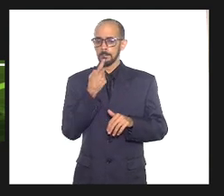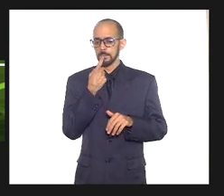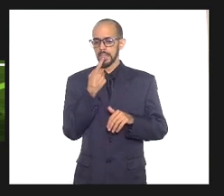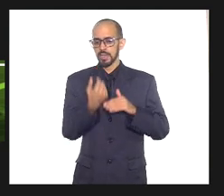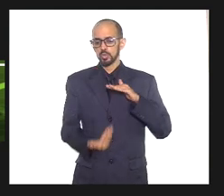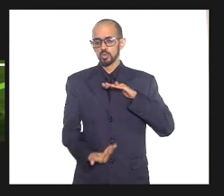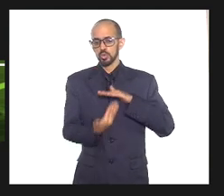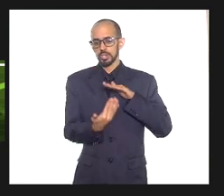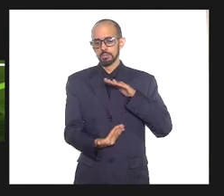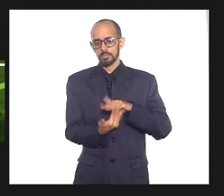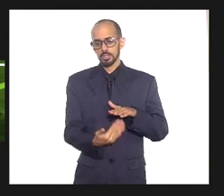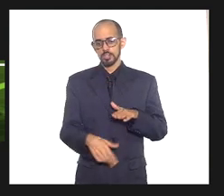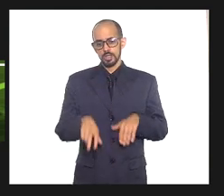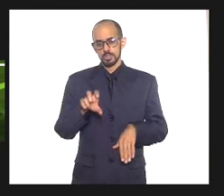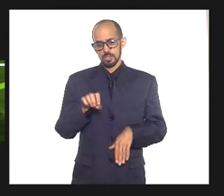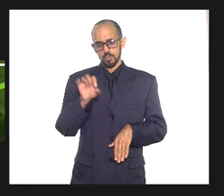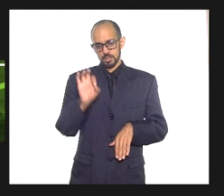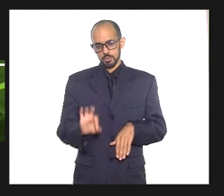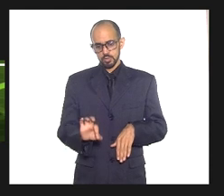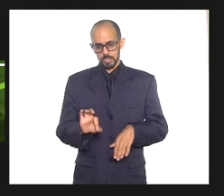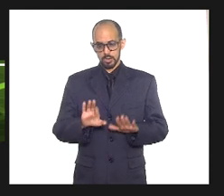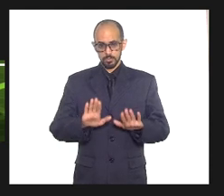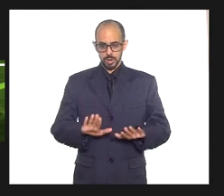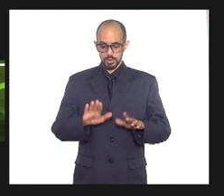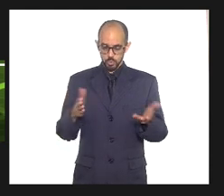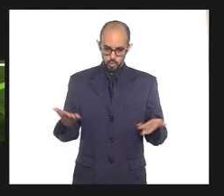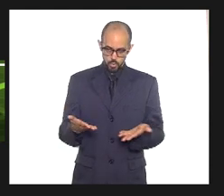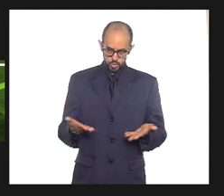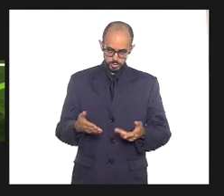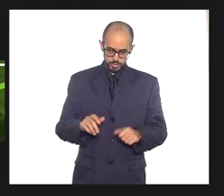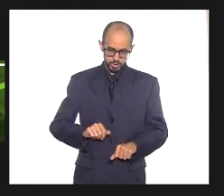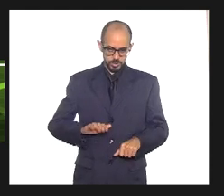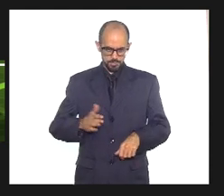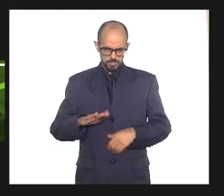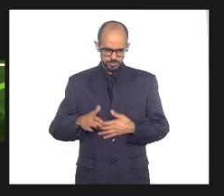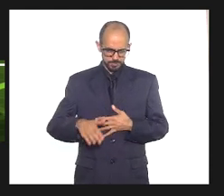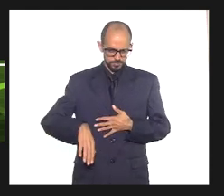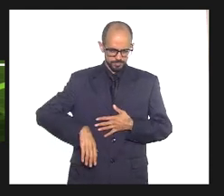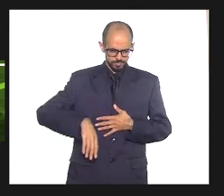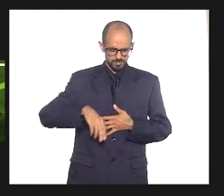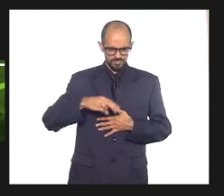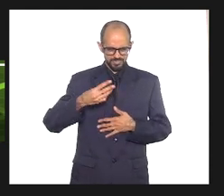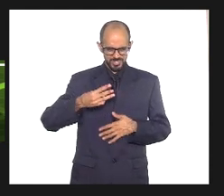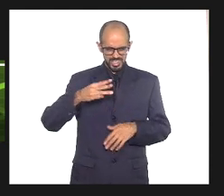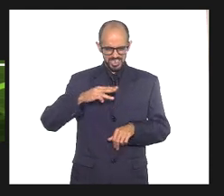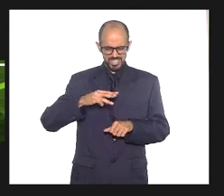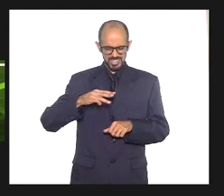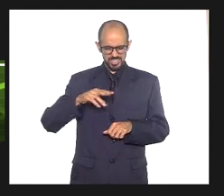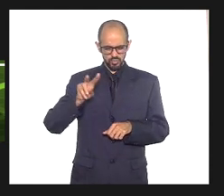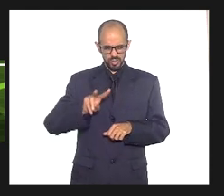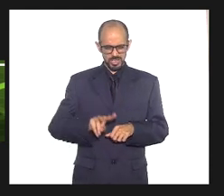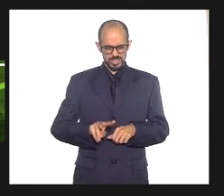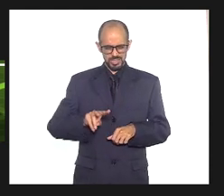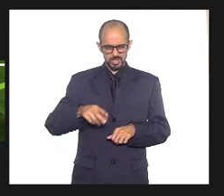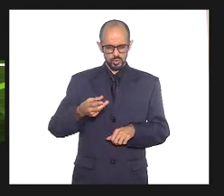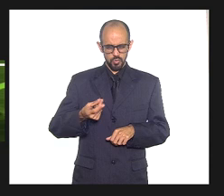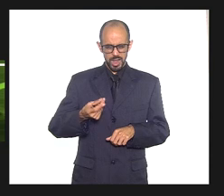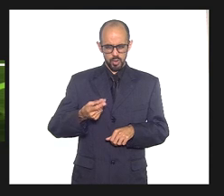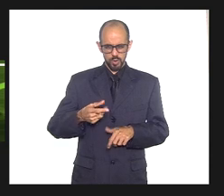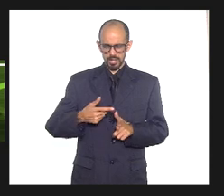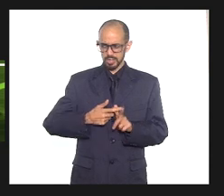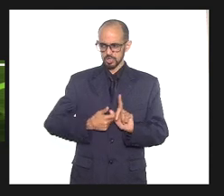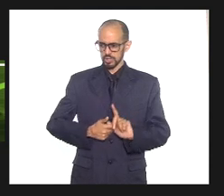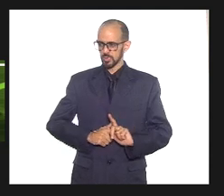seria 50%, mas hoje a gente está próximo de 3 vezes o valor da dívida. A poupança